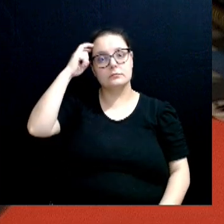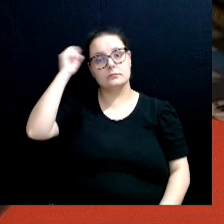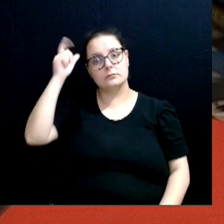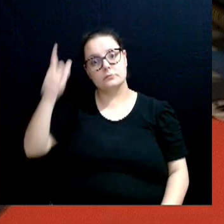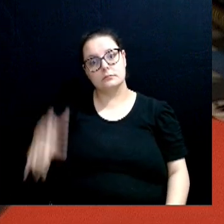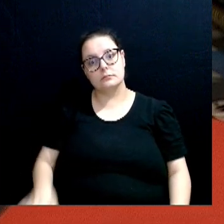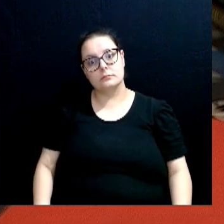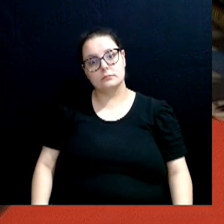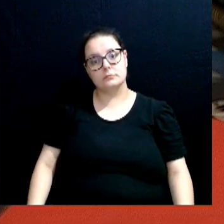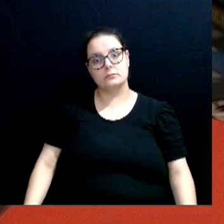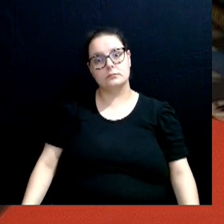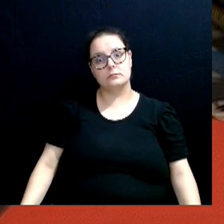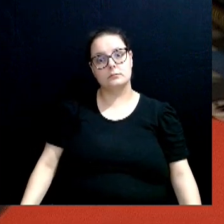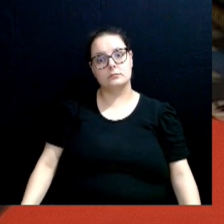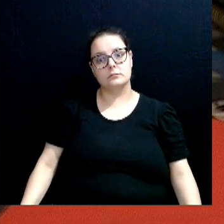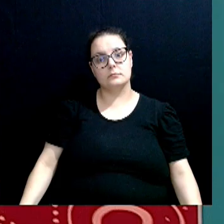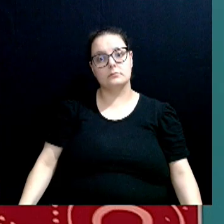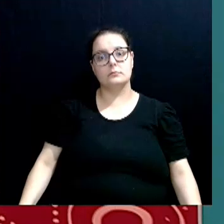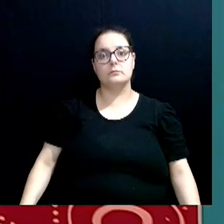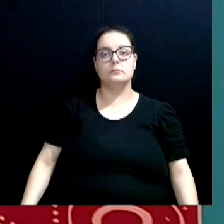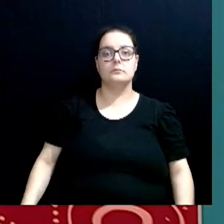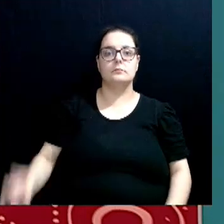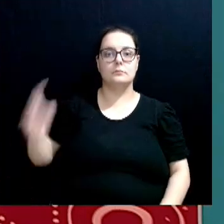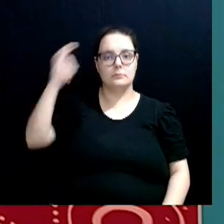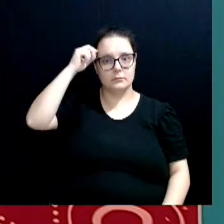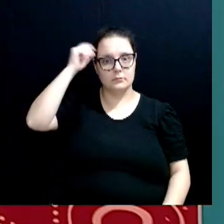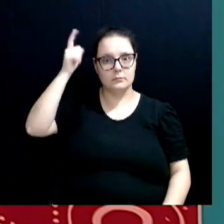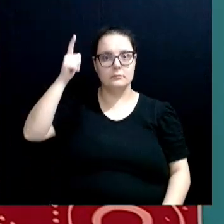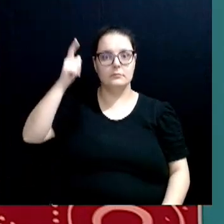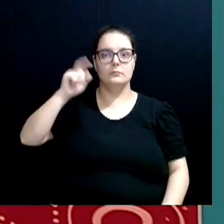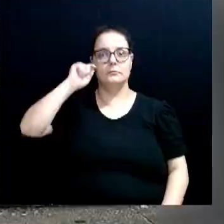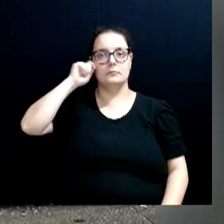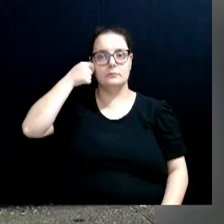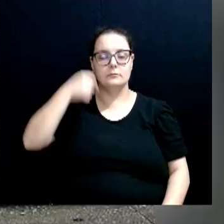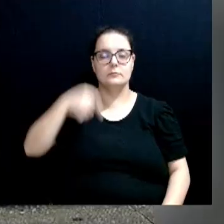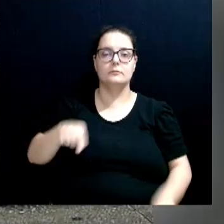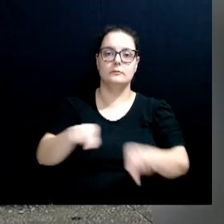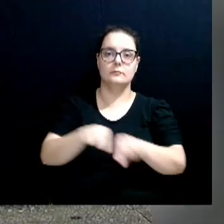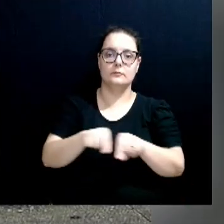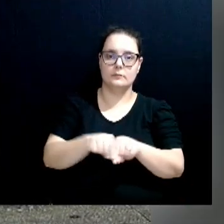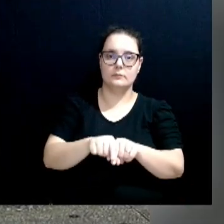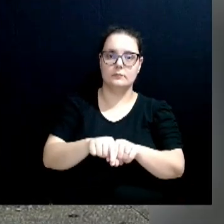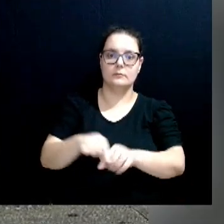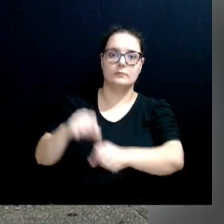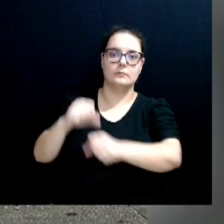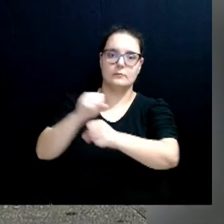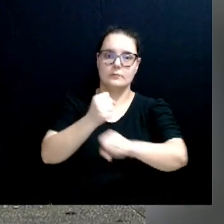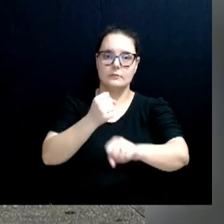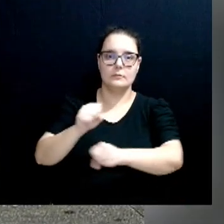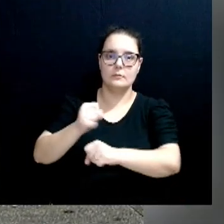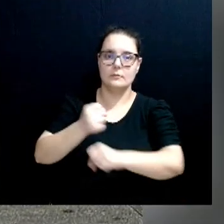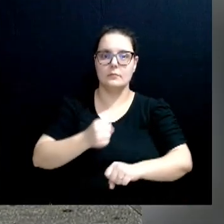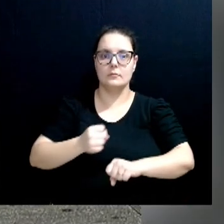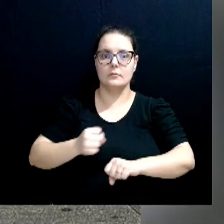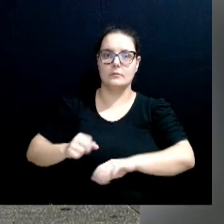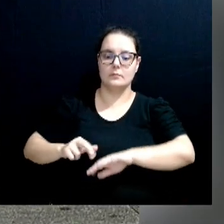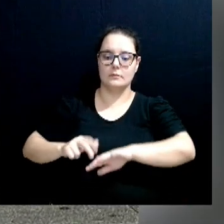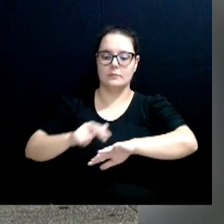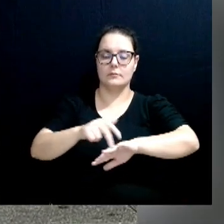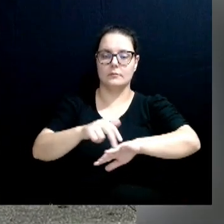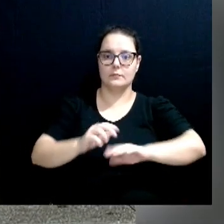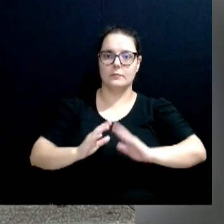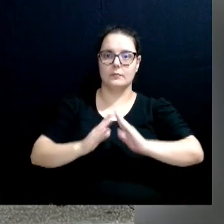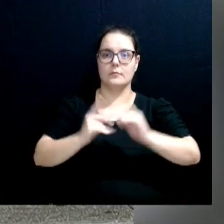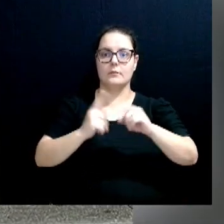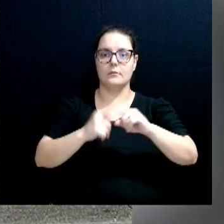a cultura negra. A senhora faz parte também da lavagem da escadaria da Catedral. E é um momento muito histórico